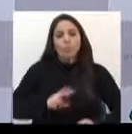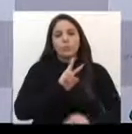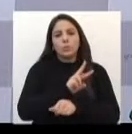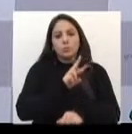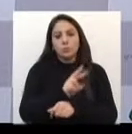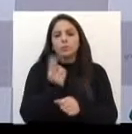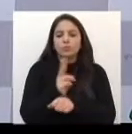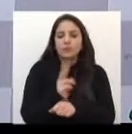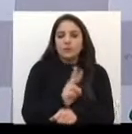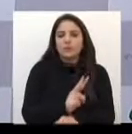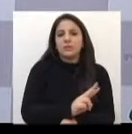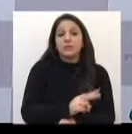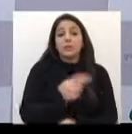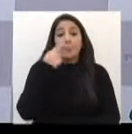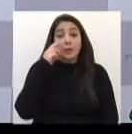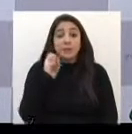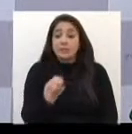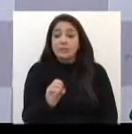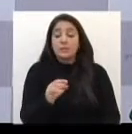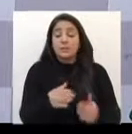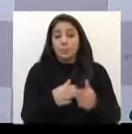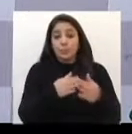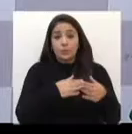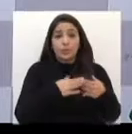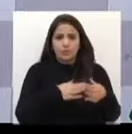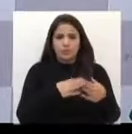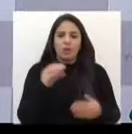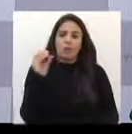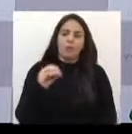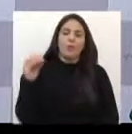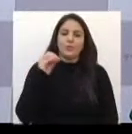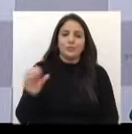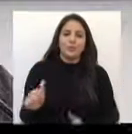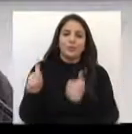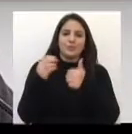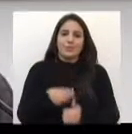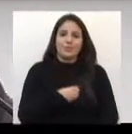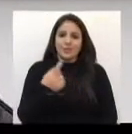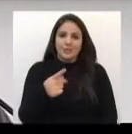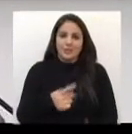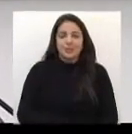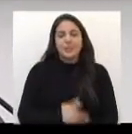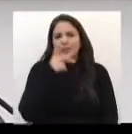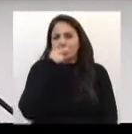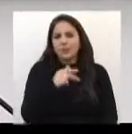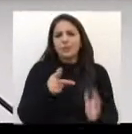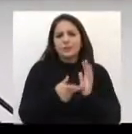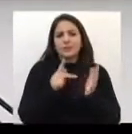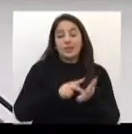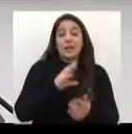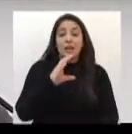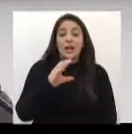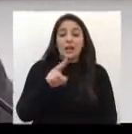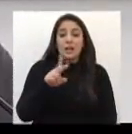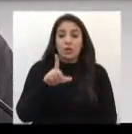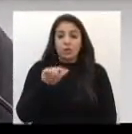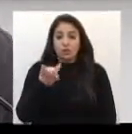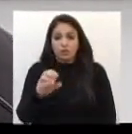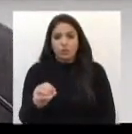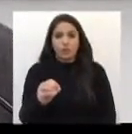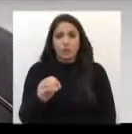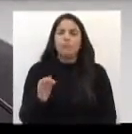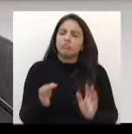as árvores sejam protegidas. Então, é um espaço maravilhoso e isso vai qualificar a vida deles. No mesmo sentido, Cláudio Rufa Soldá também